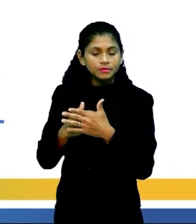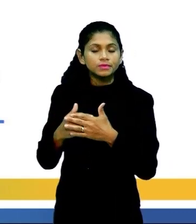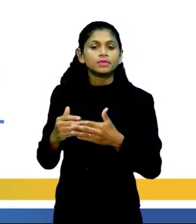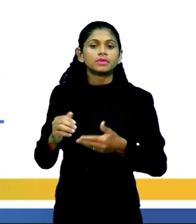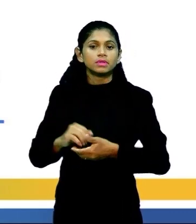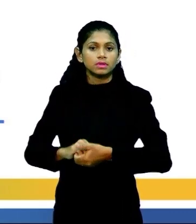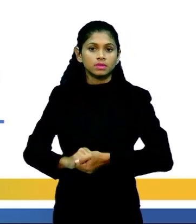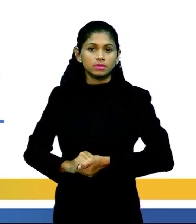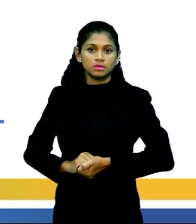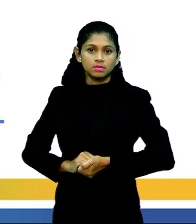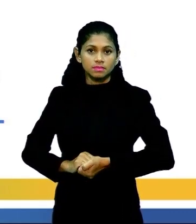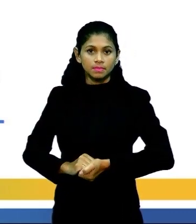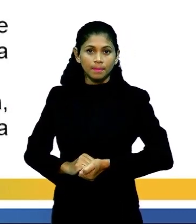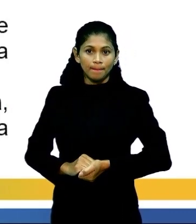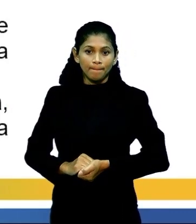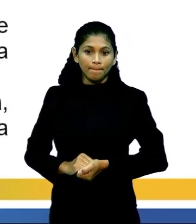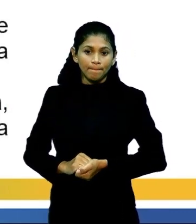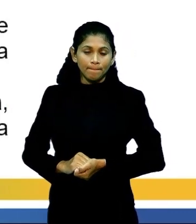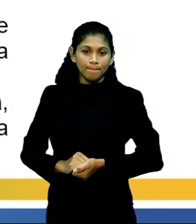ok?